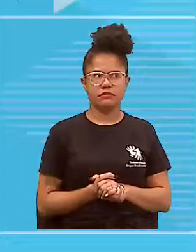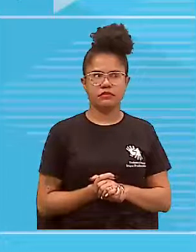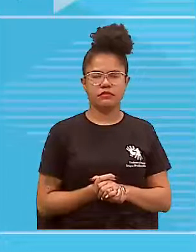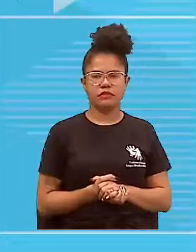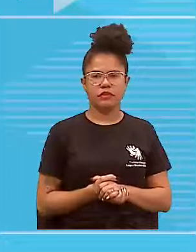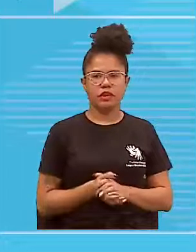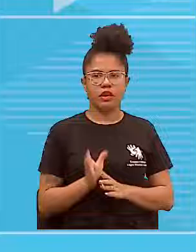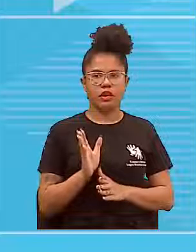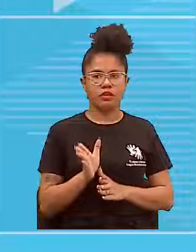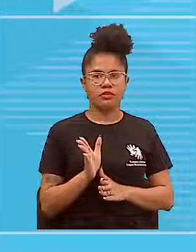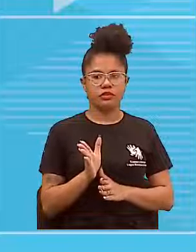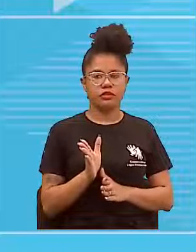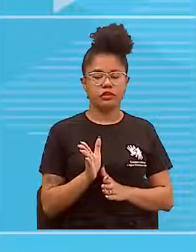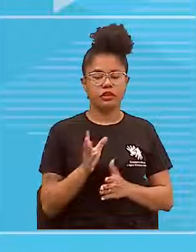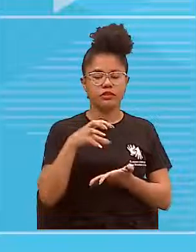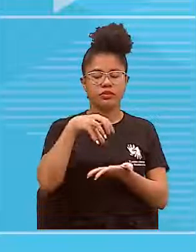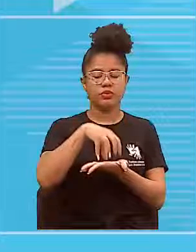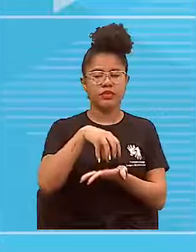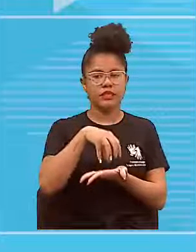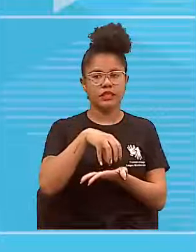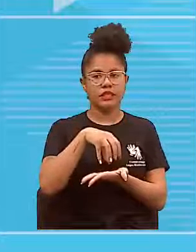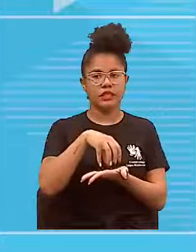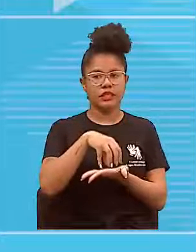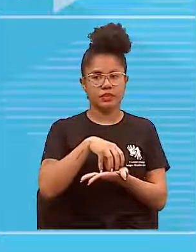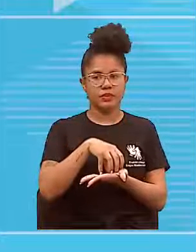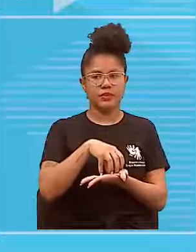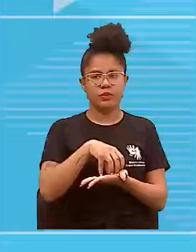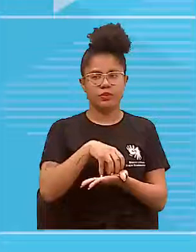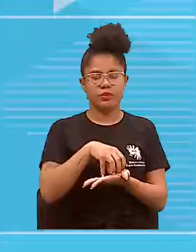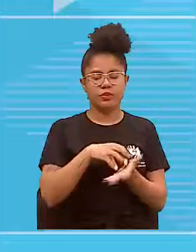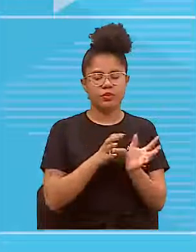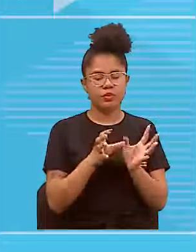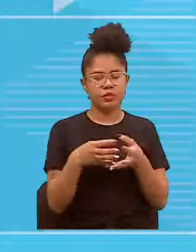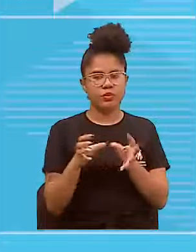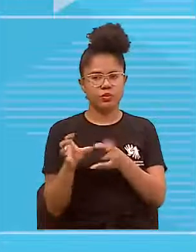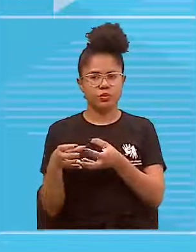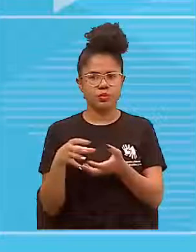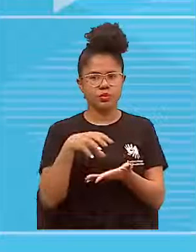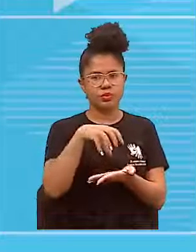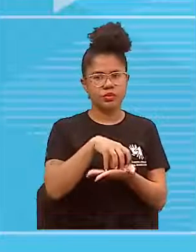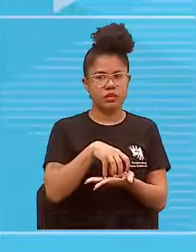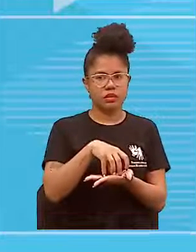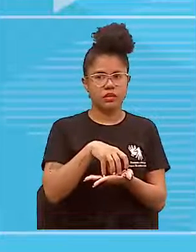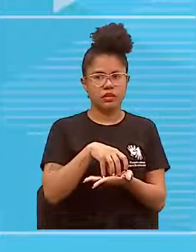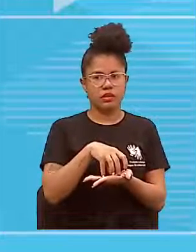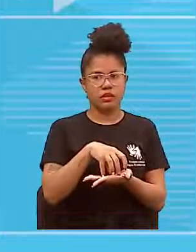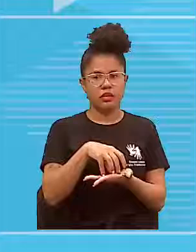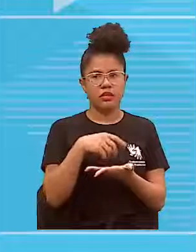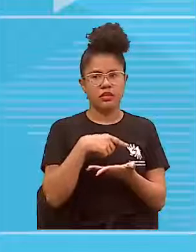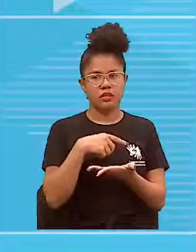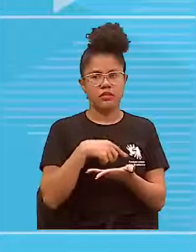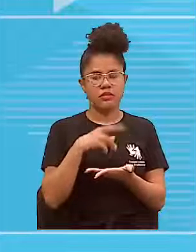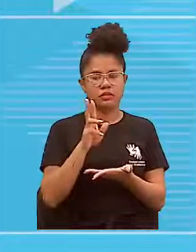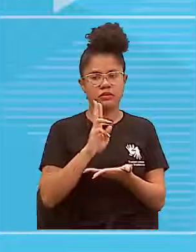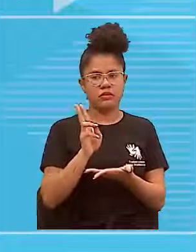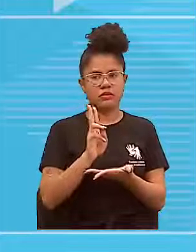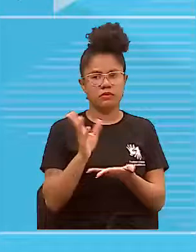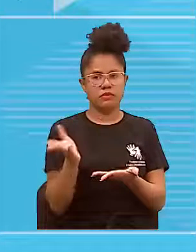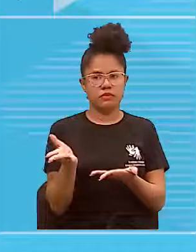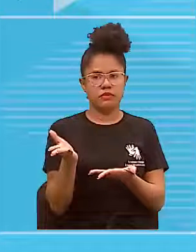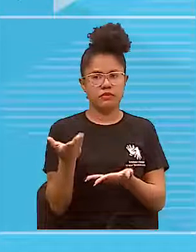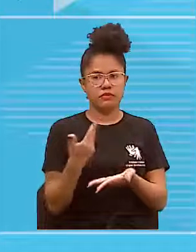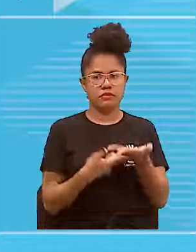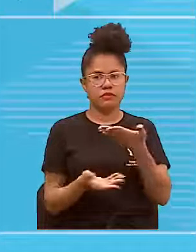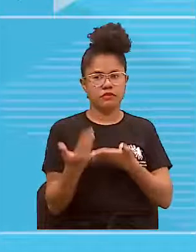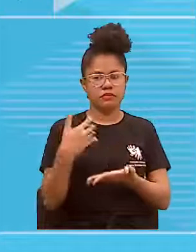tendência central, já falo de centro. Olha só. Agrupamento, centro. Por isso que recebe esse nome. Está